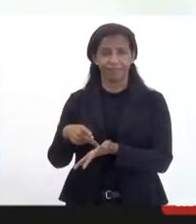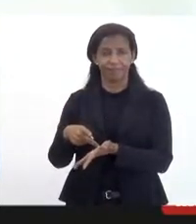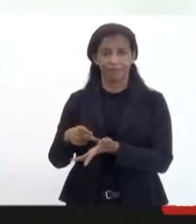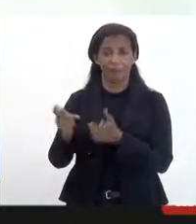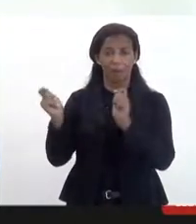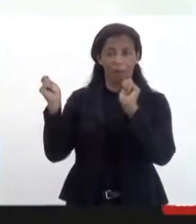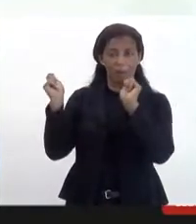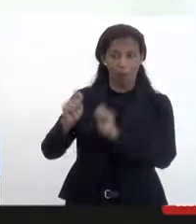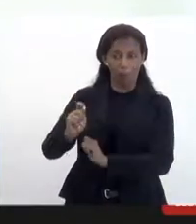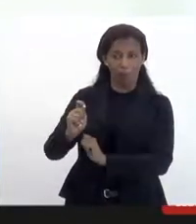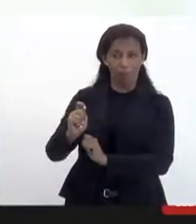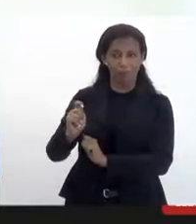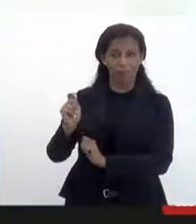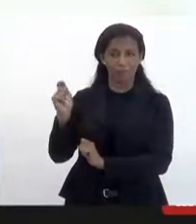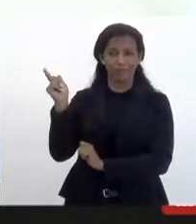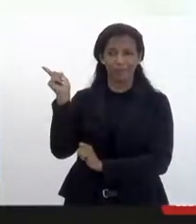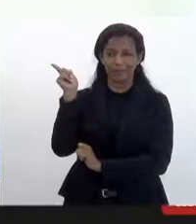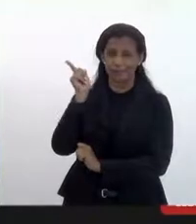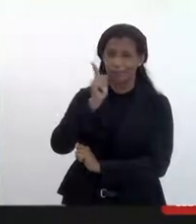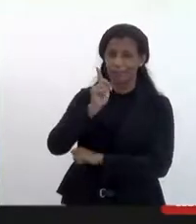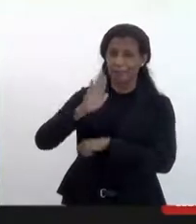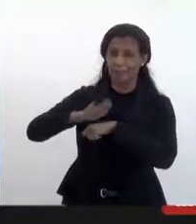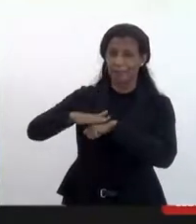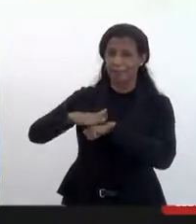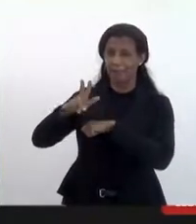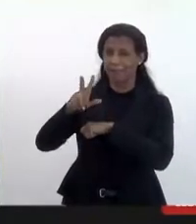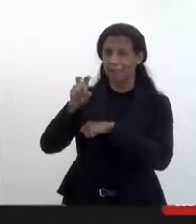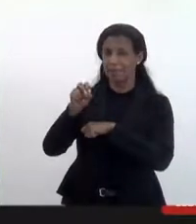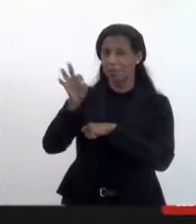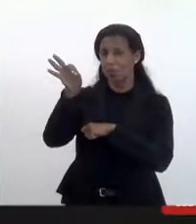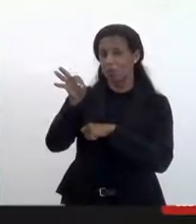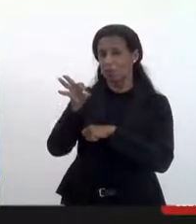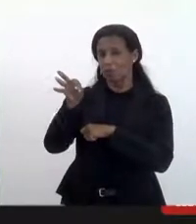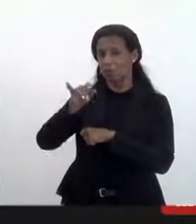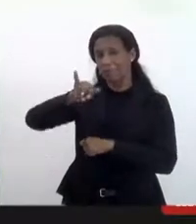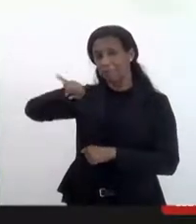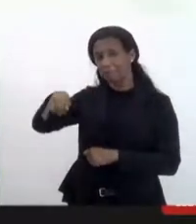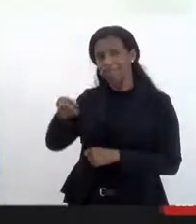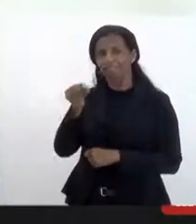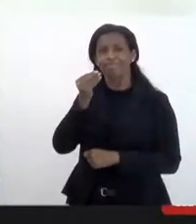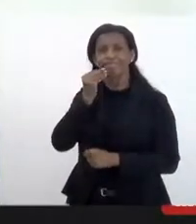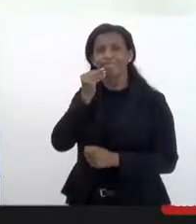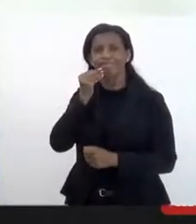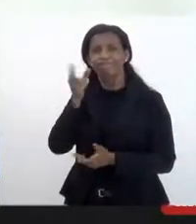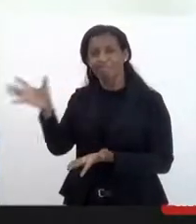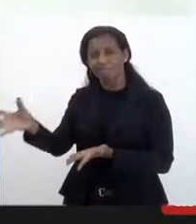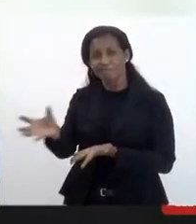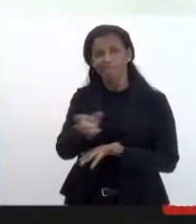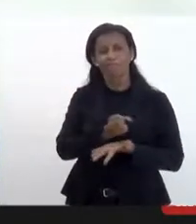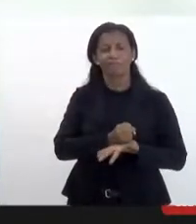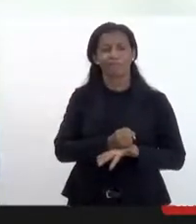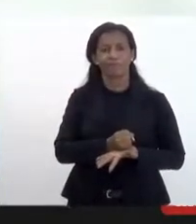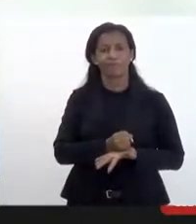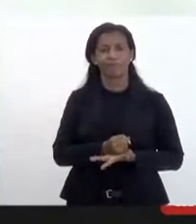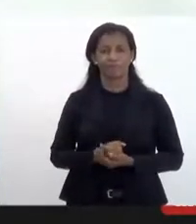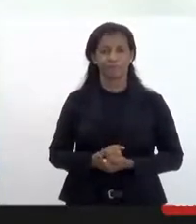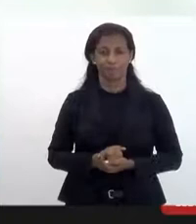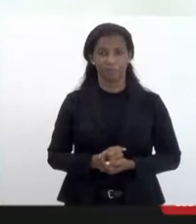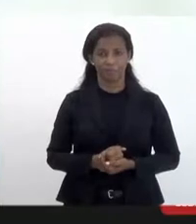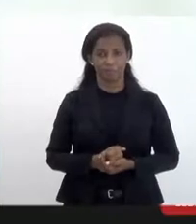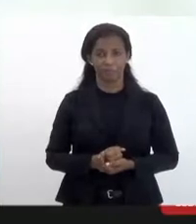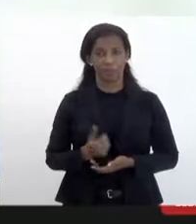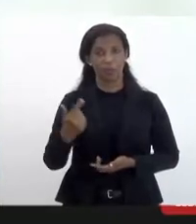possíveis, passíveis e com mais de 50% de chance de ser recuperado. Isso viu